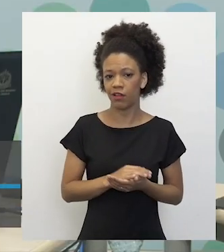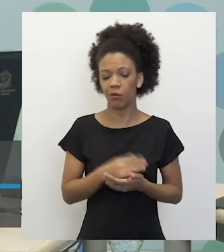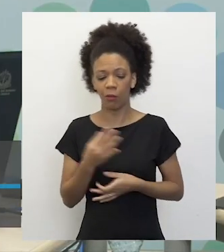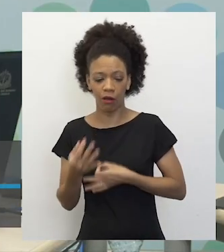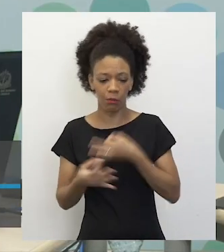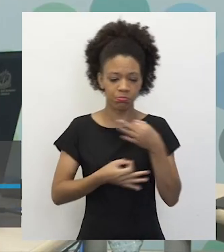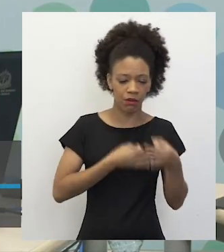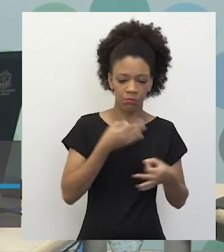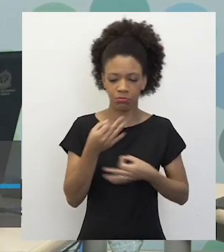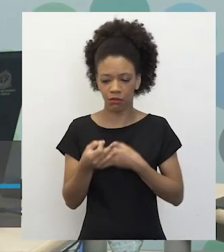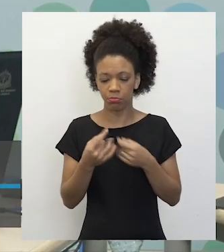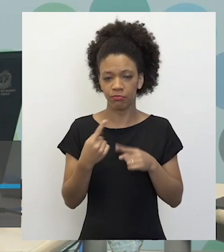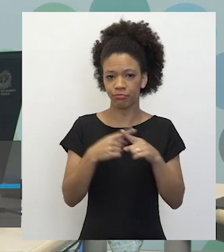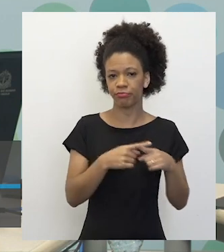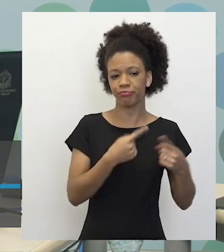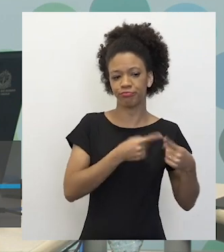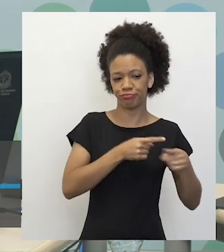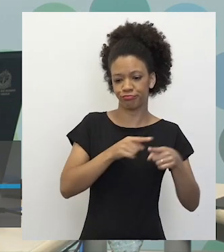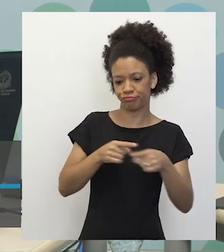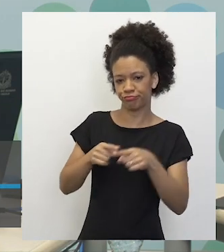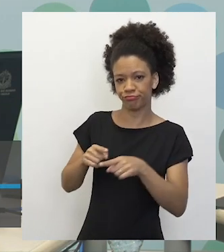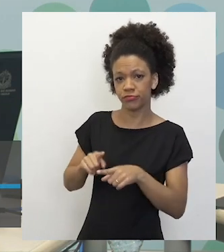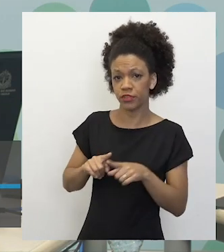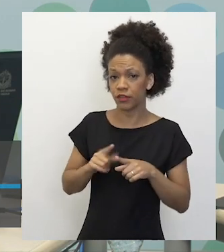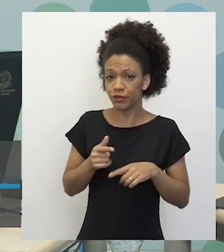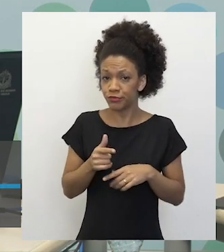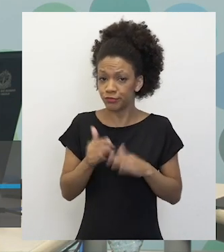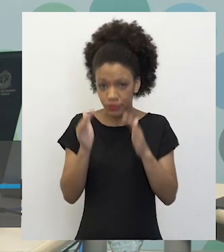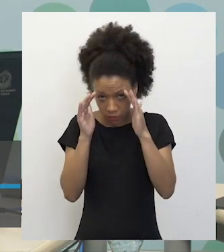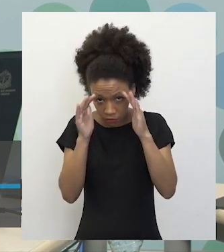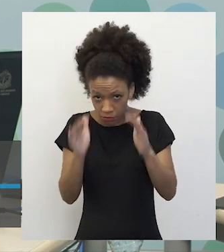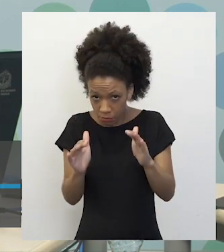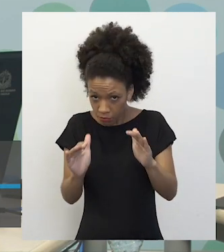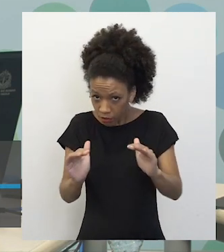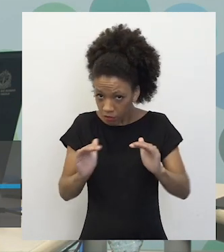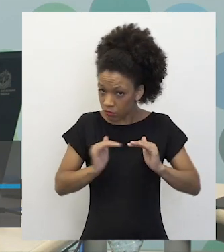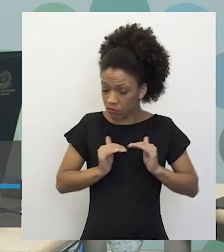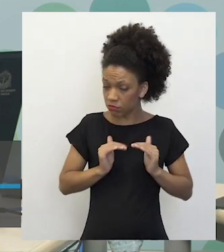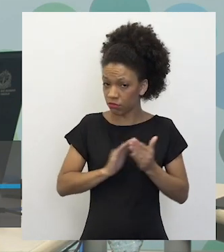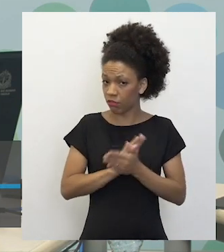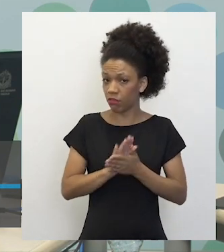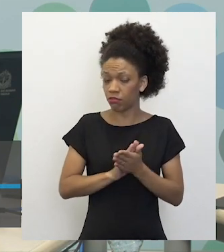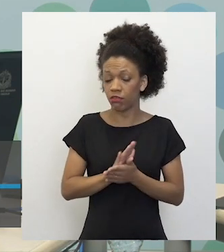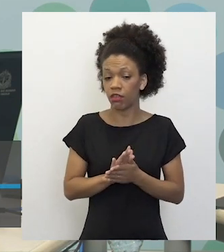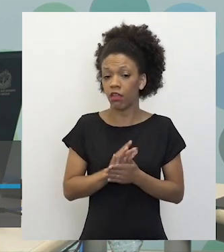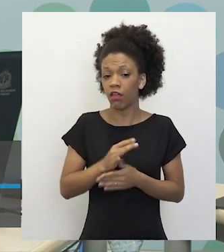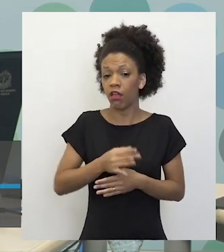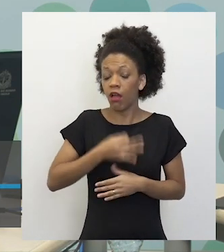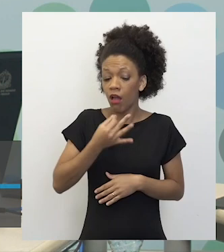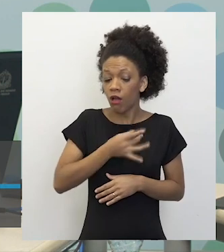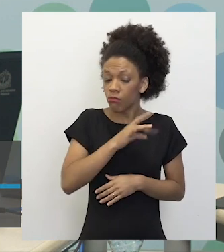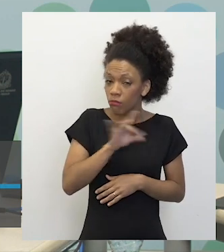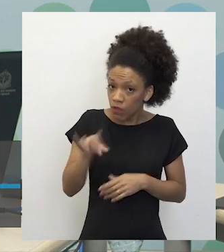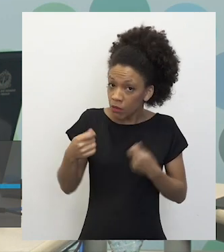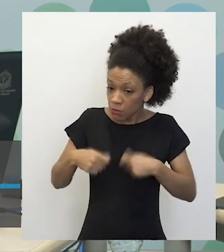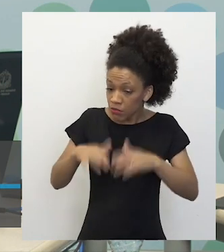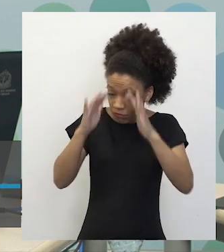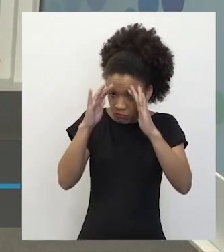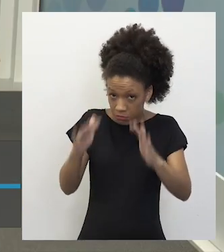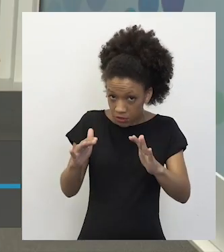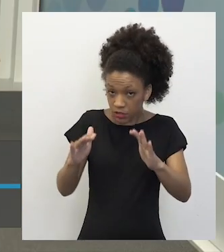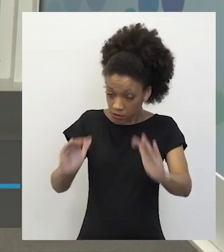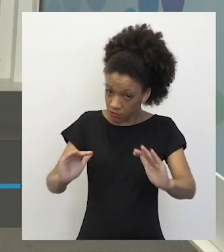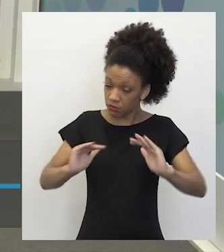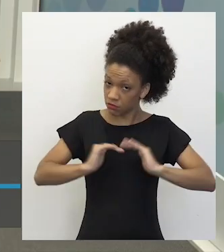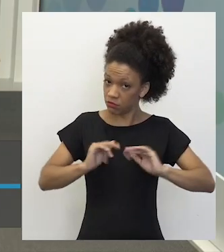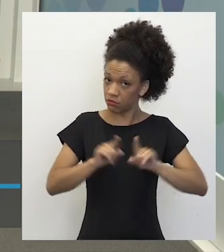outro contra-argumenta e não há um respeito. Ele fala, então, na verdade, assim, cada um tem a sua opinião e a gente deve respeitar mesmo. Né? E o Guilherme